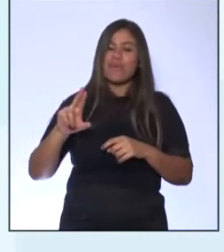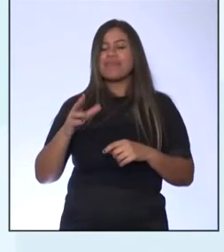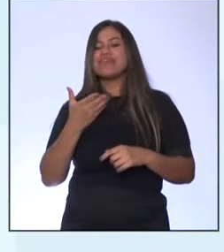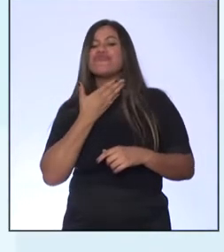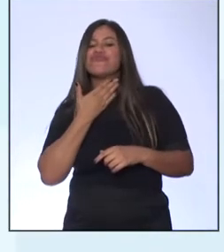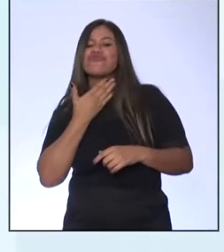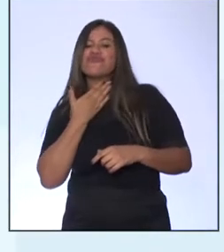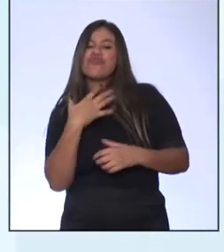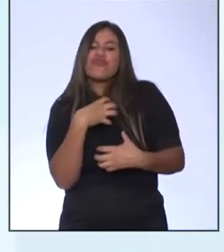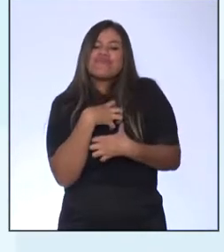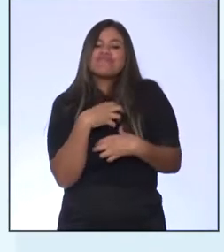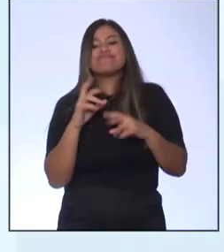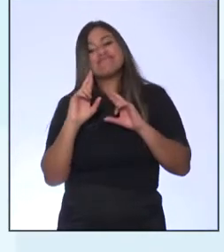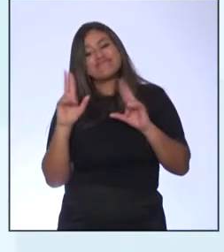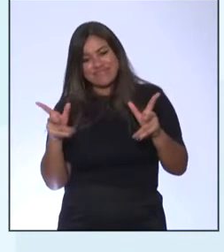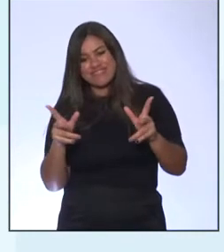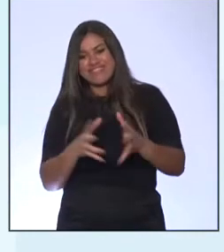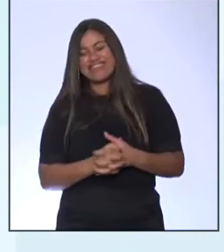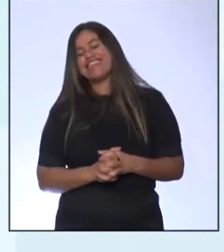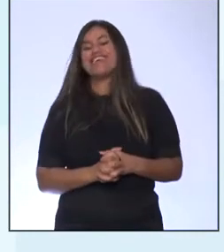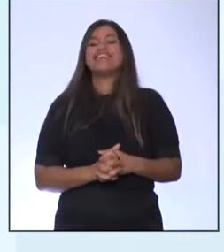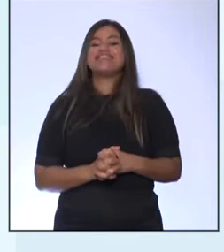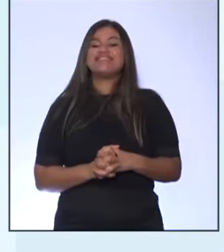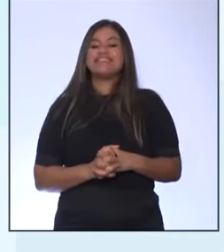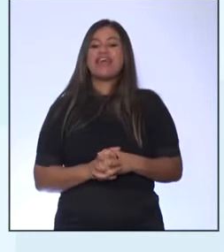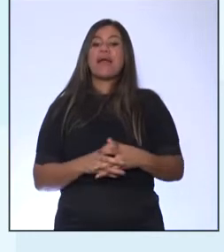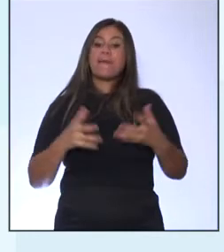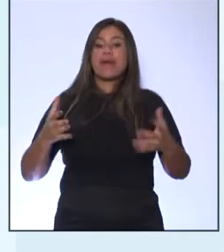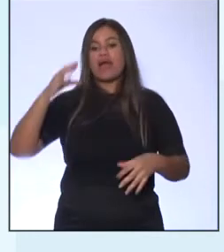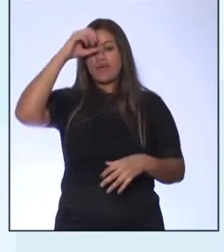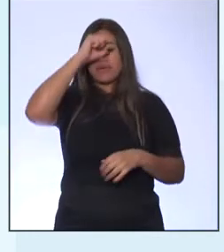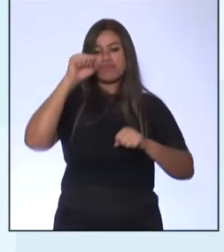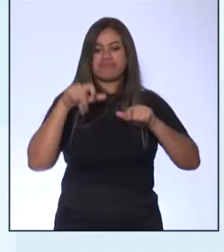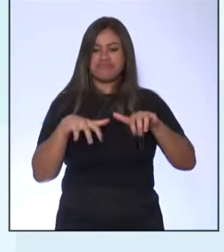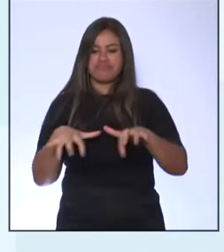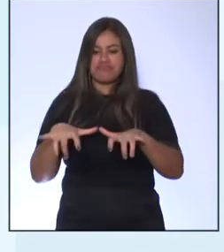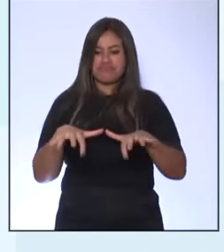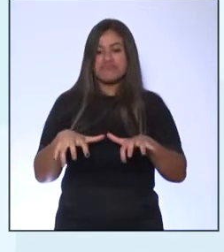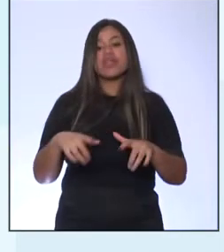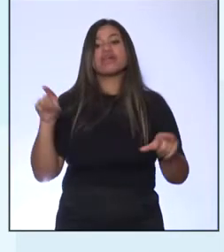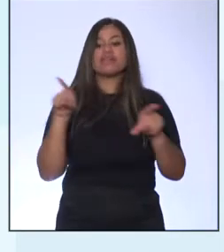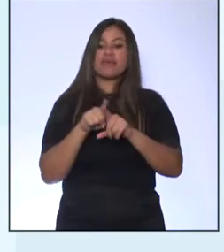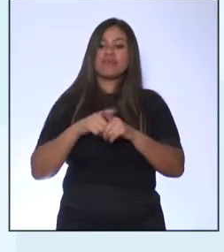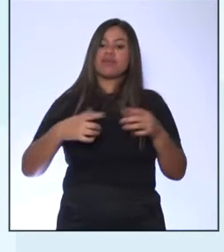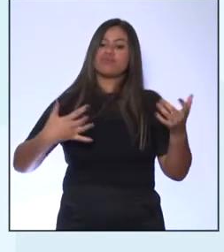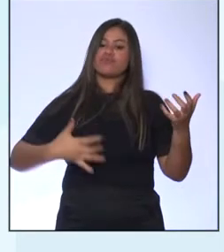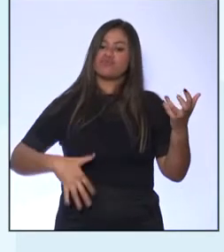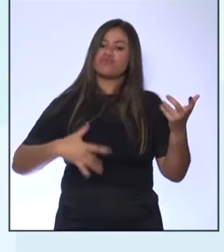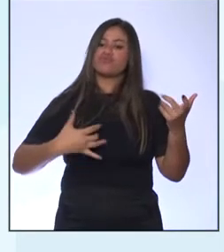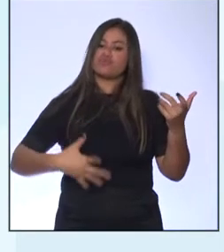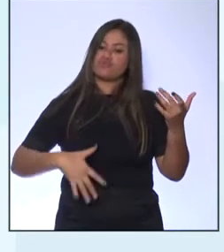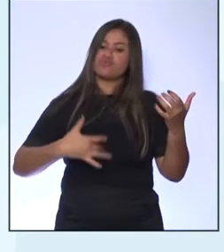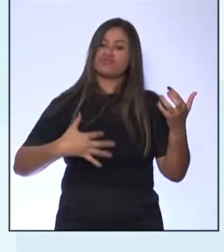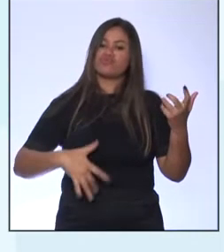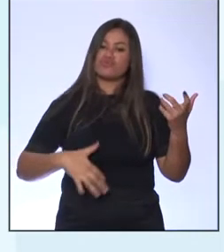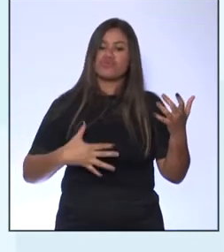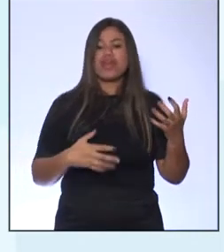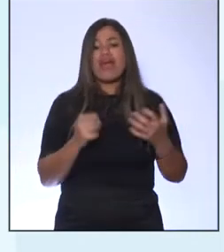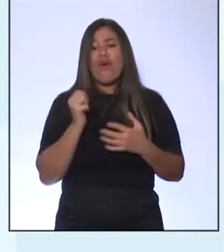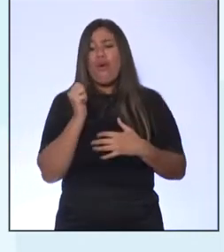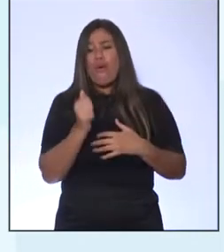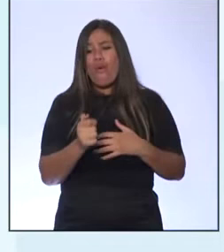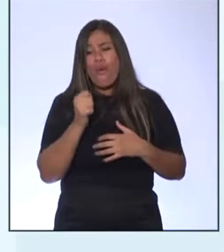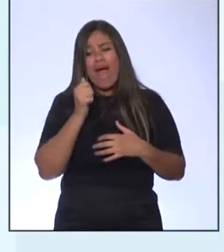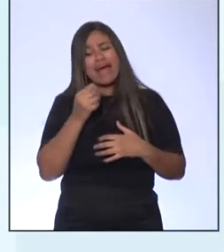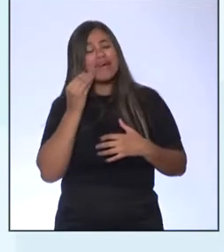aí. Mas eu aprendi a tocar piano, depois violão. Eu quase me arriscava a tocar uma música